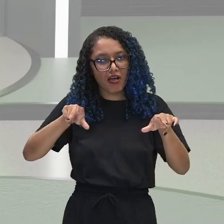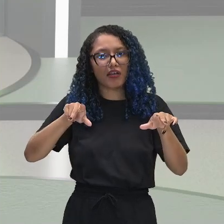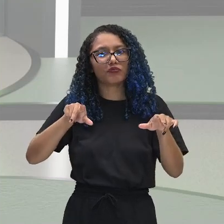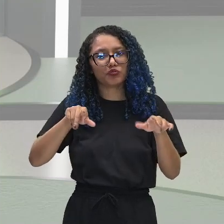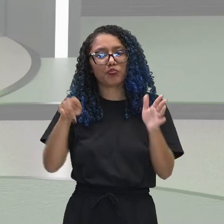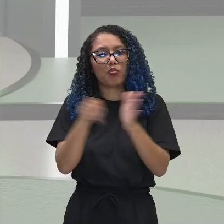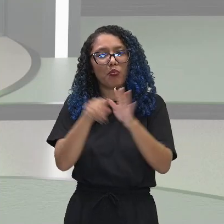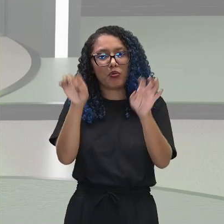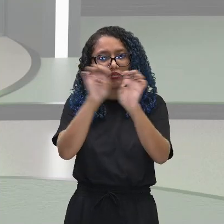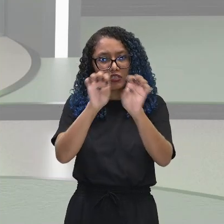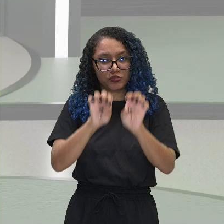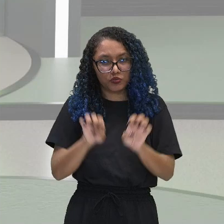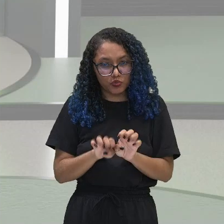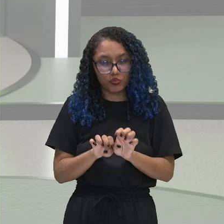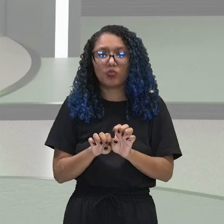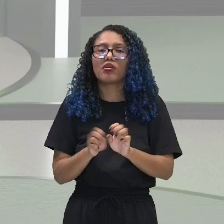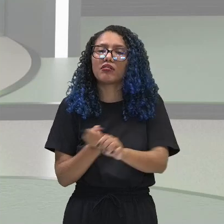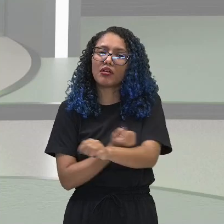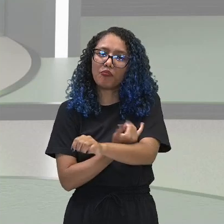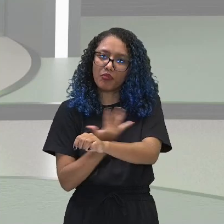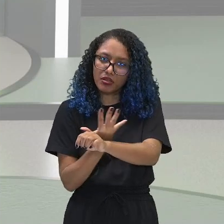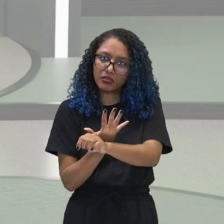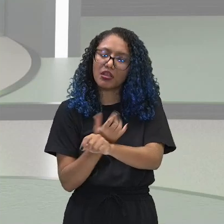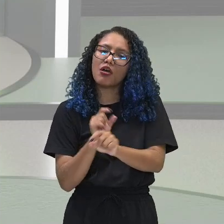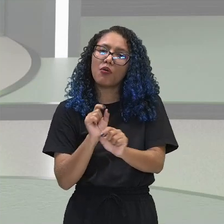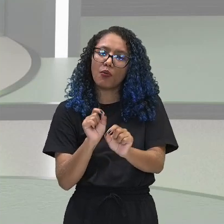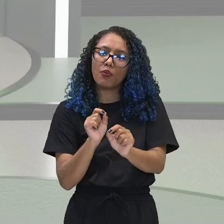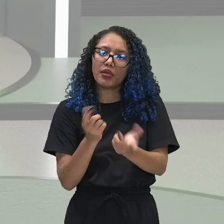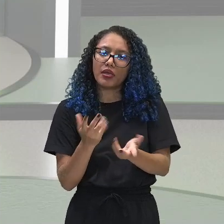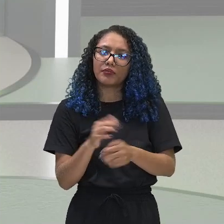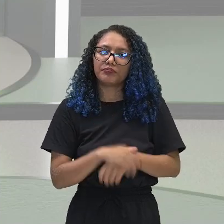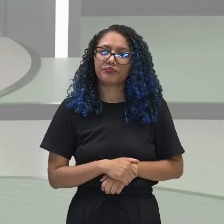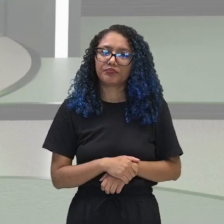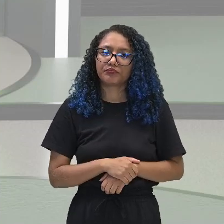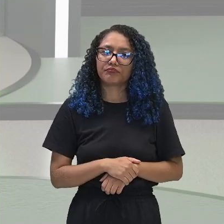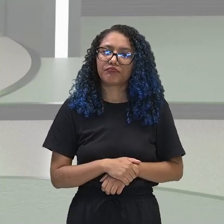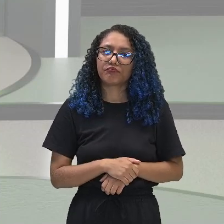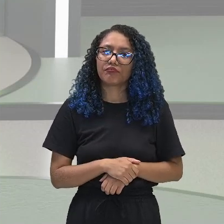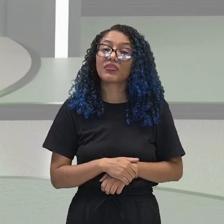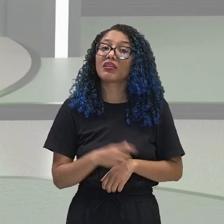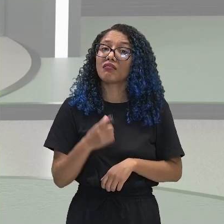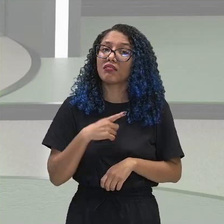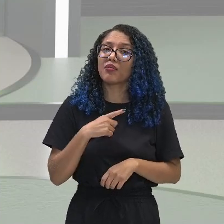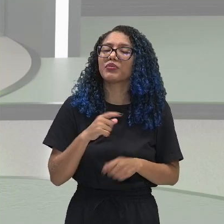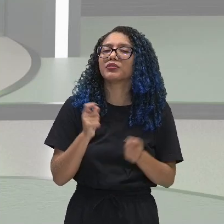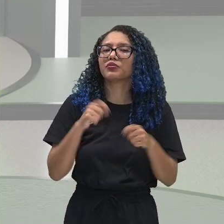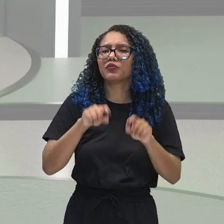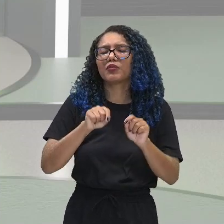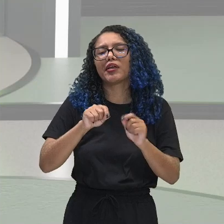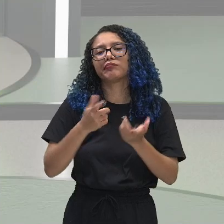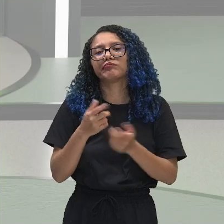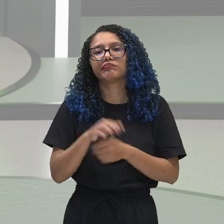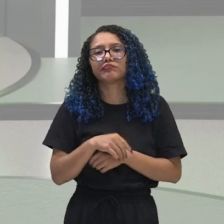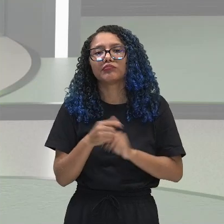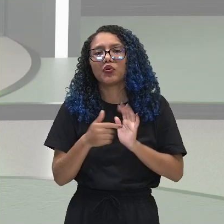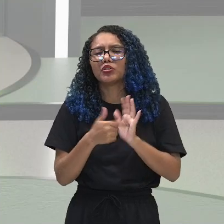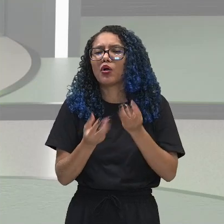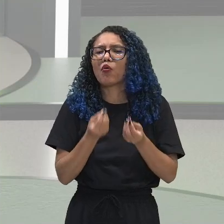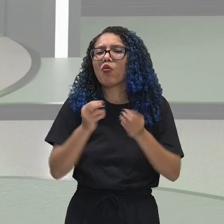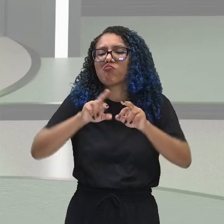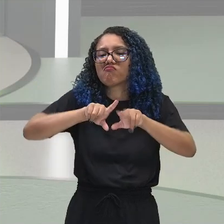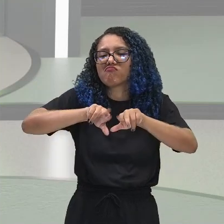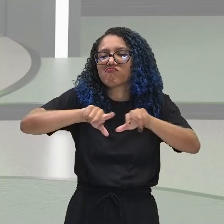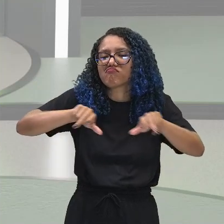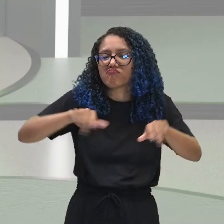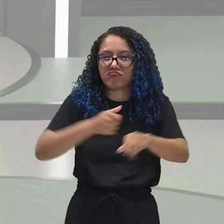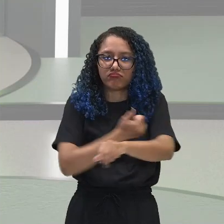anatômicos, morfológicos, que vão estar presentes para diversificar essa vegetação,